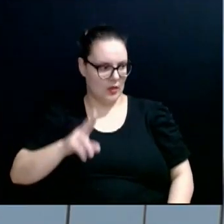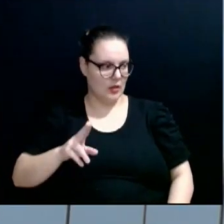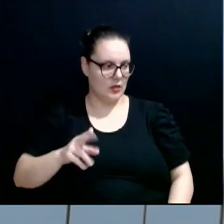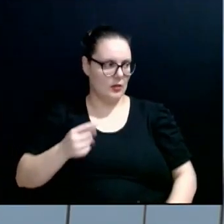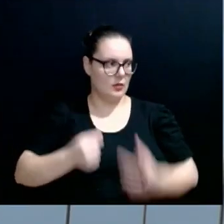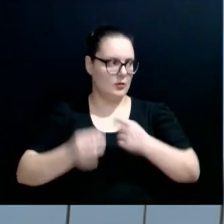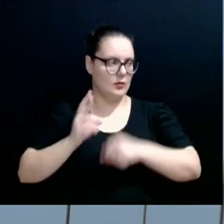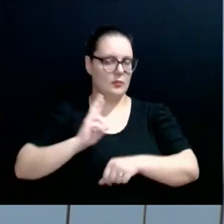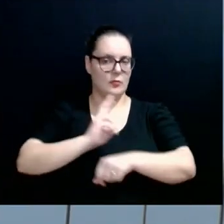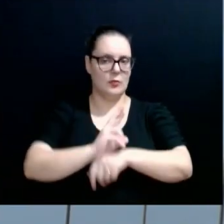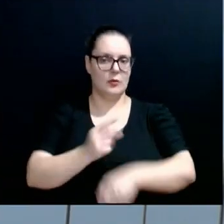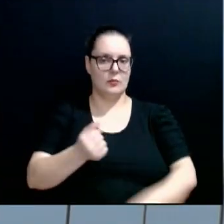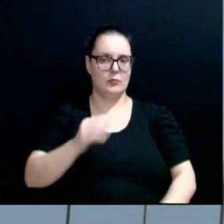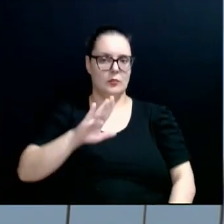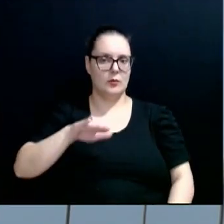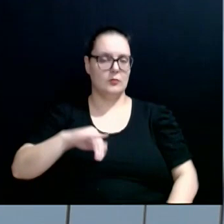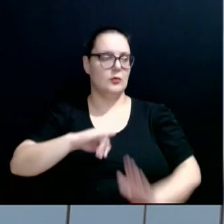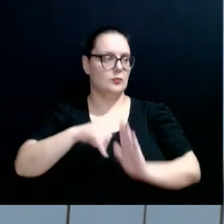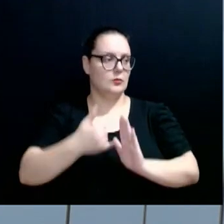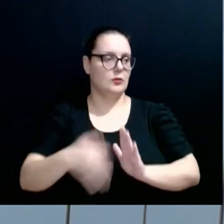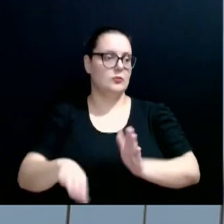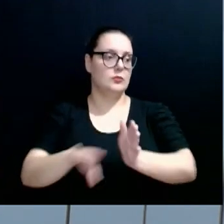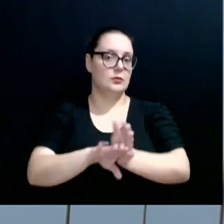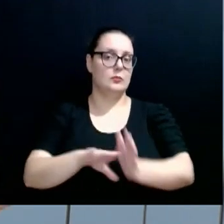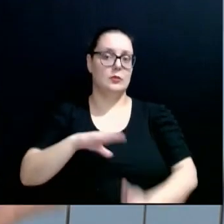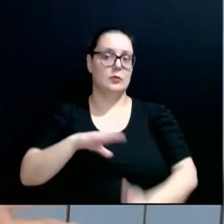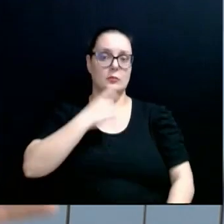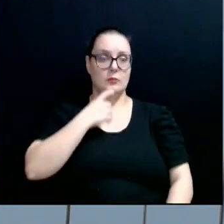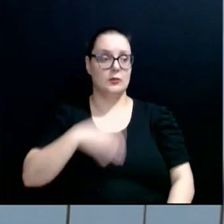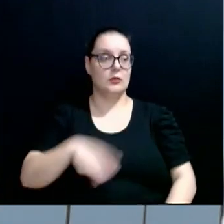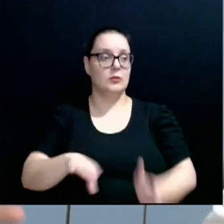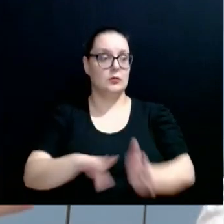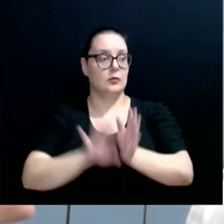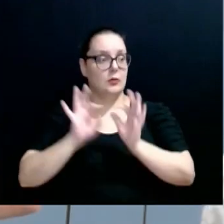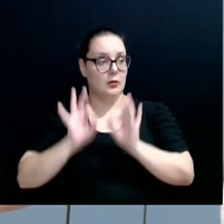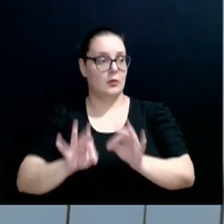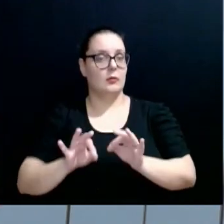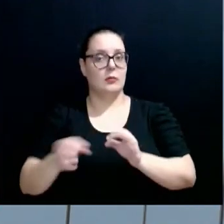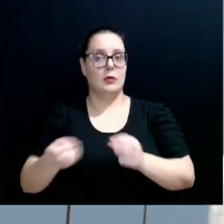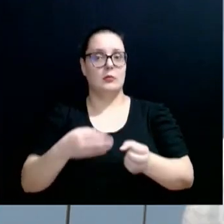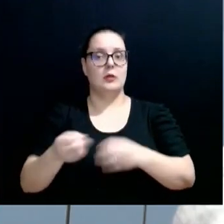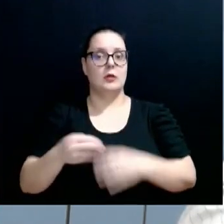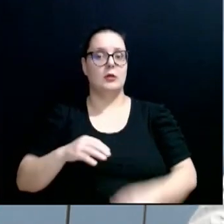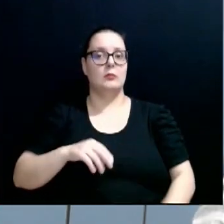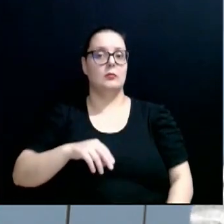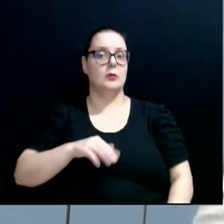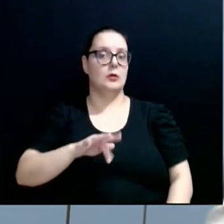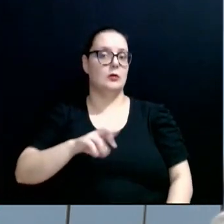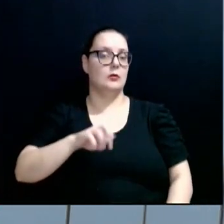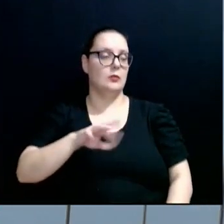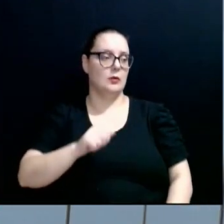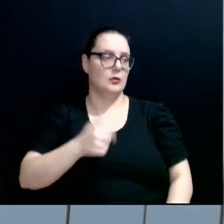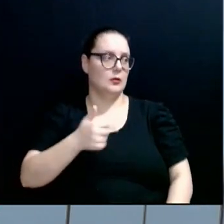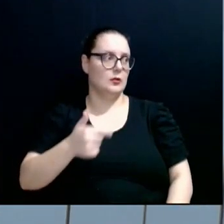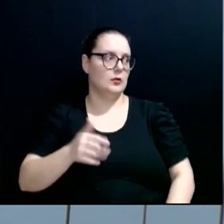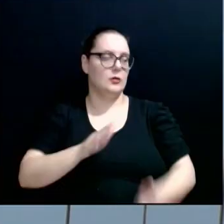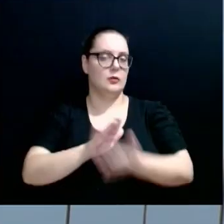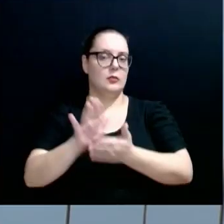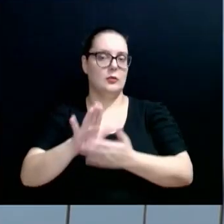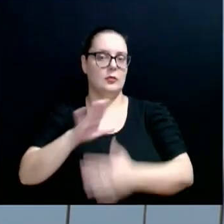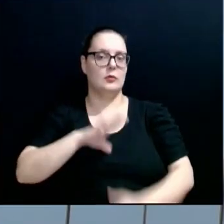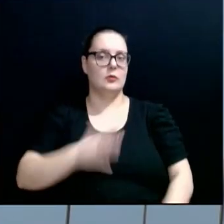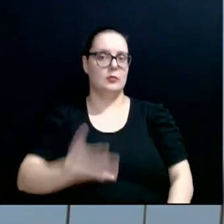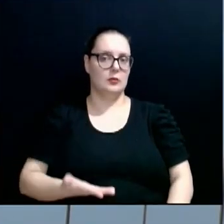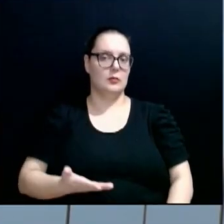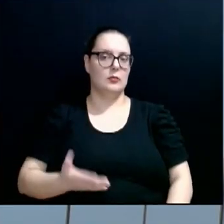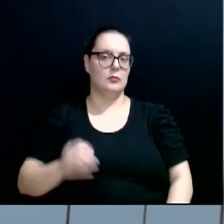esse dinheiro veio para o município de Campinas mesmo para a renovação da frota sem custo para o município e para o operador,